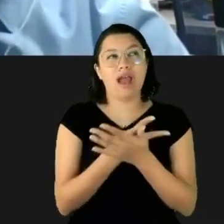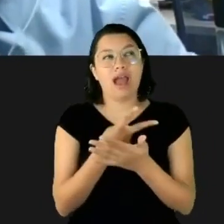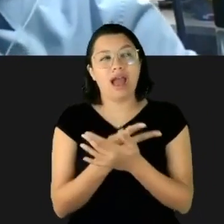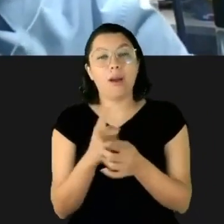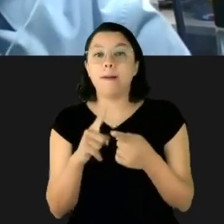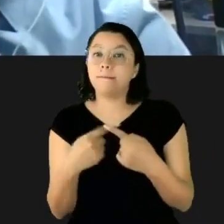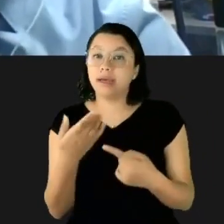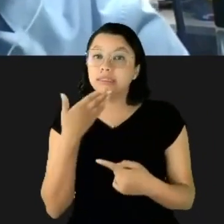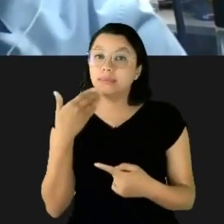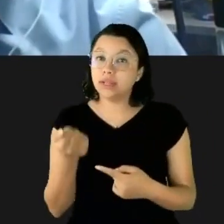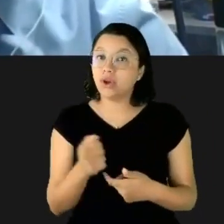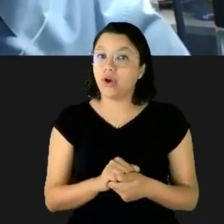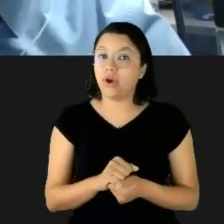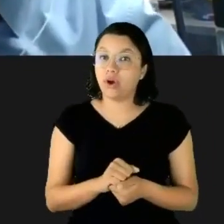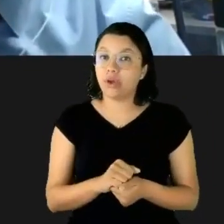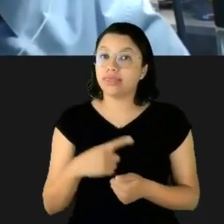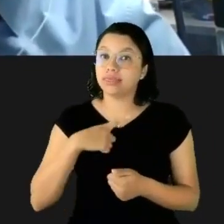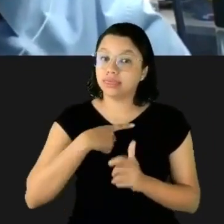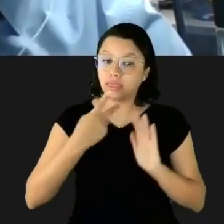Seguir em frente com isso,